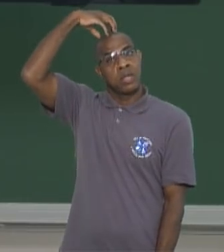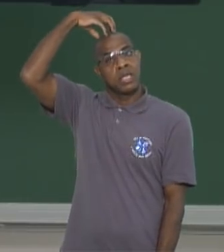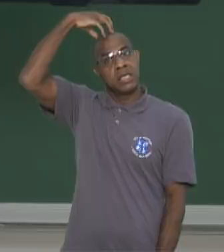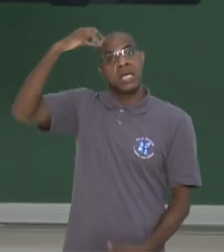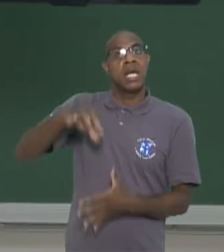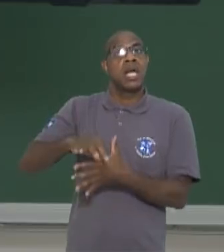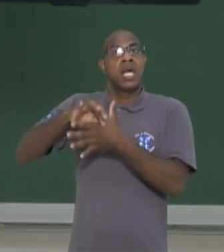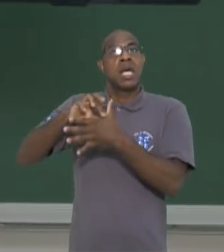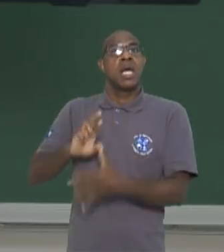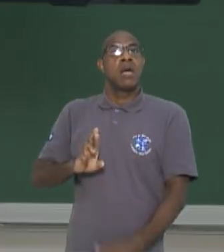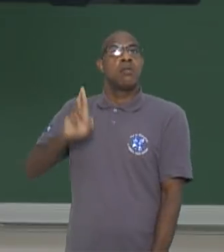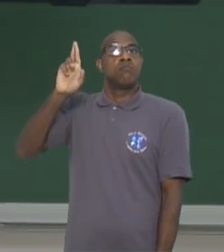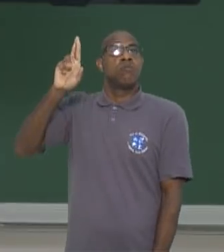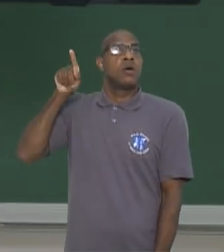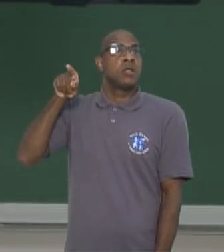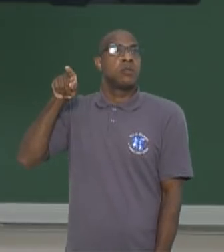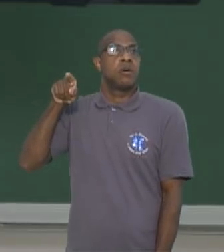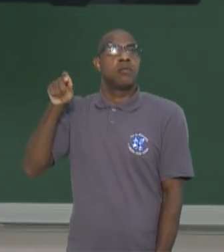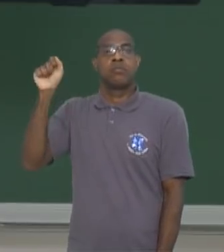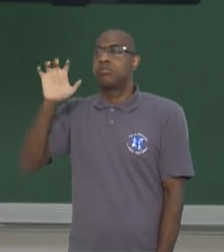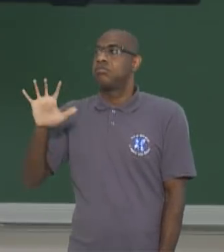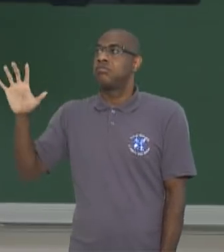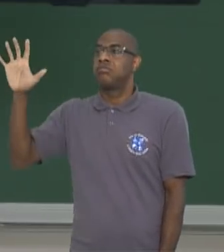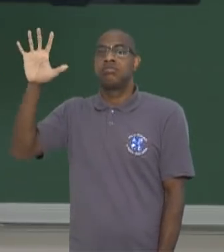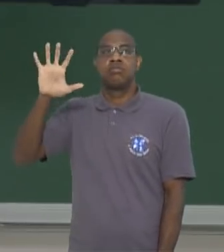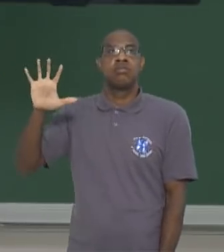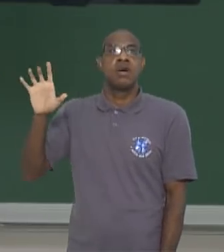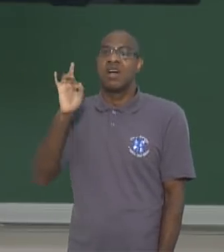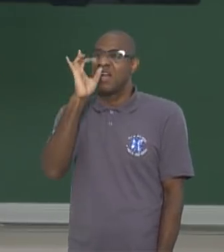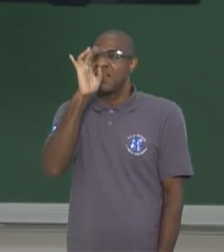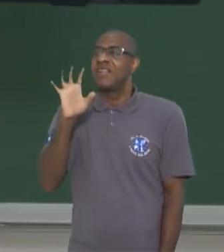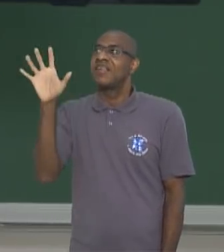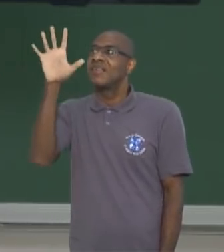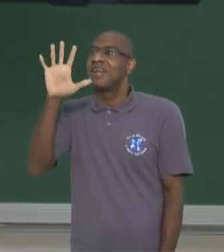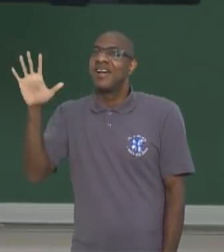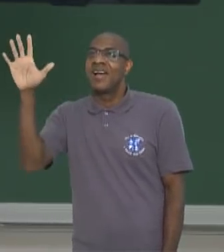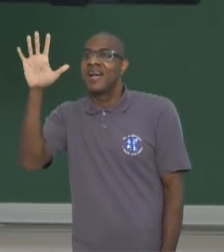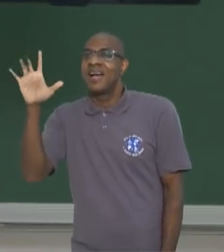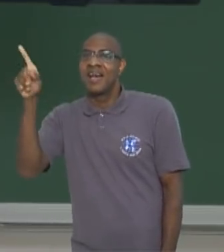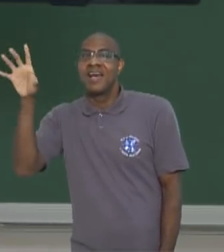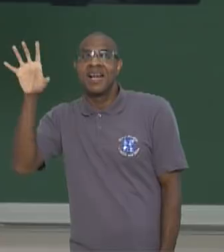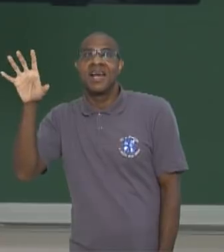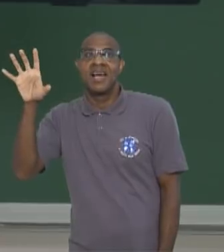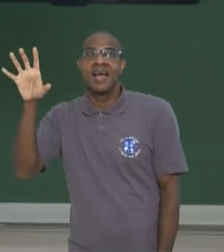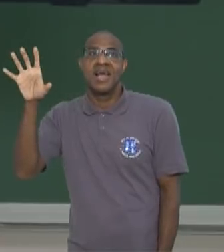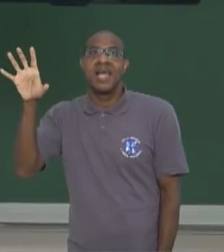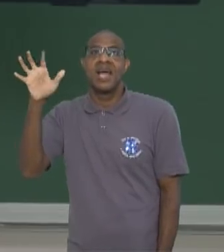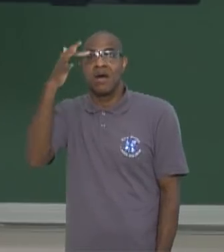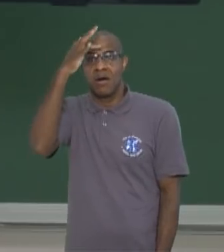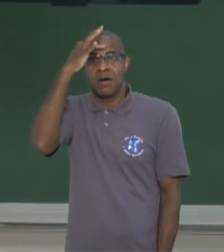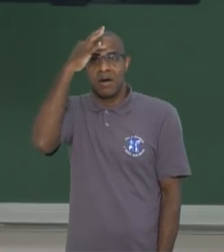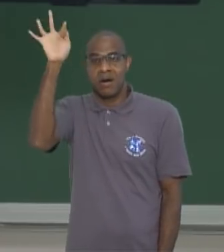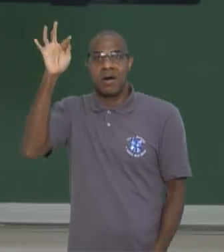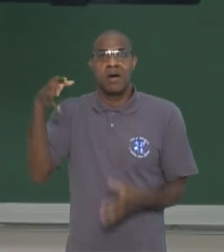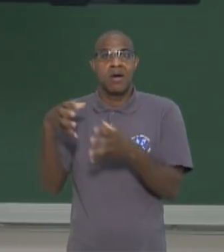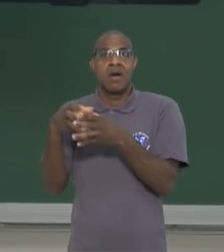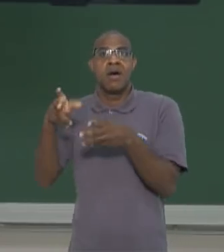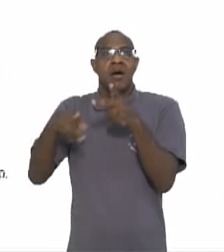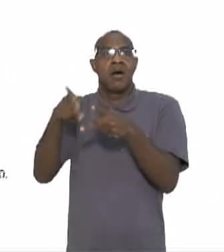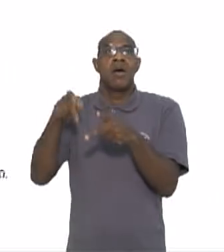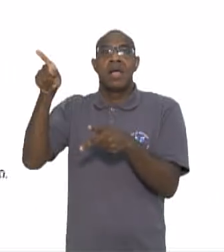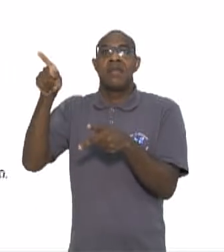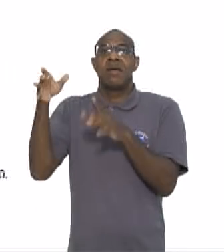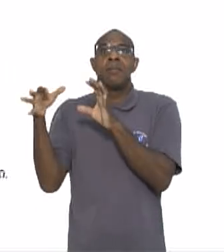tribos francas trouxe coesão ao grupo, então todos esses verdes aqui, esses nomes em verdes, são tribos francas. Ele vai unir todas